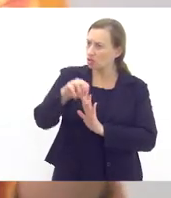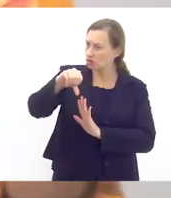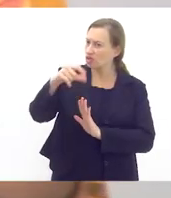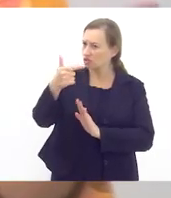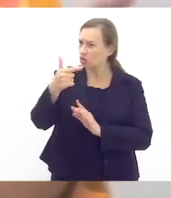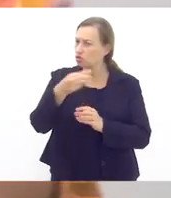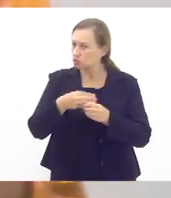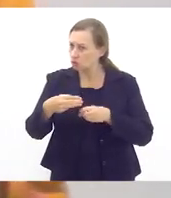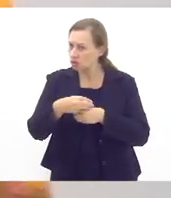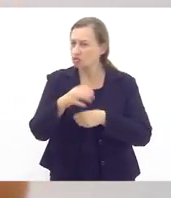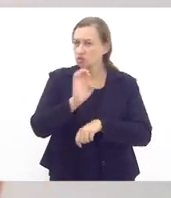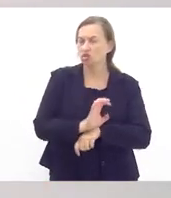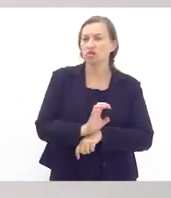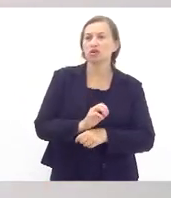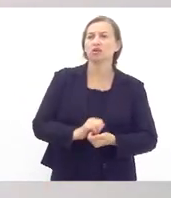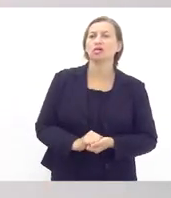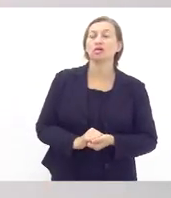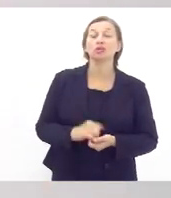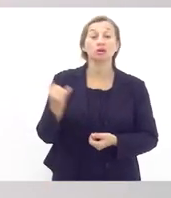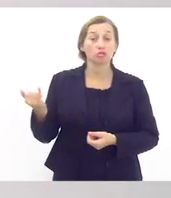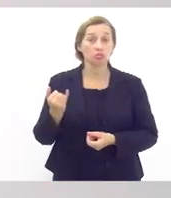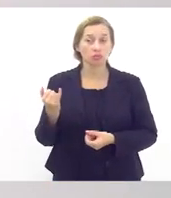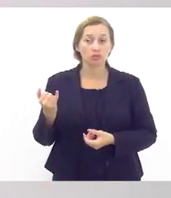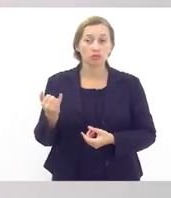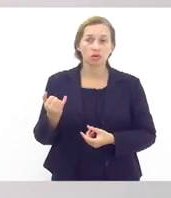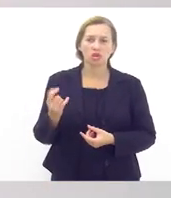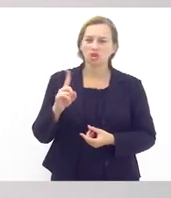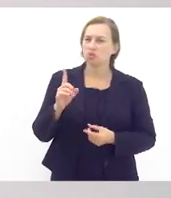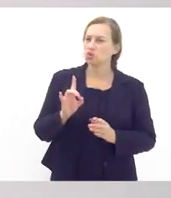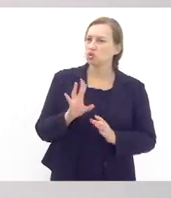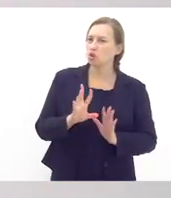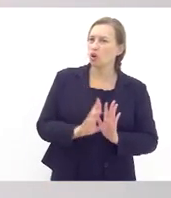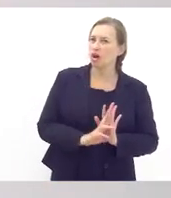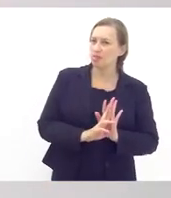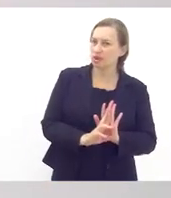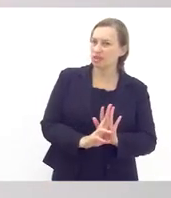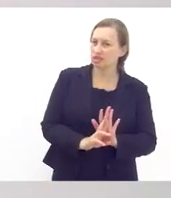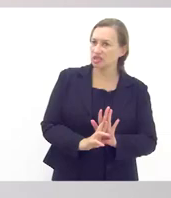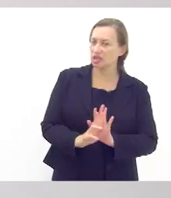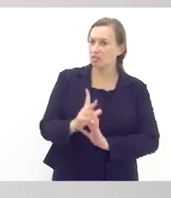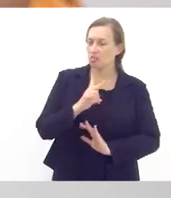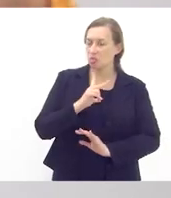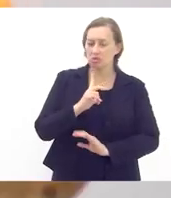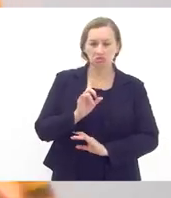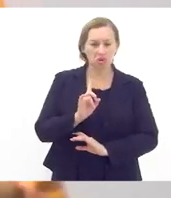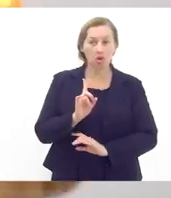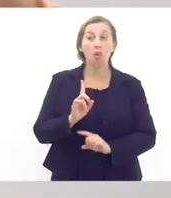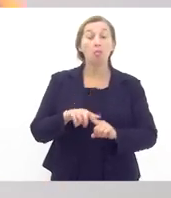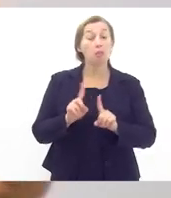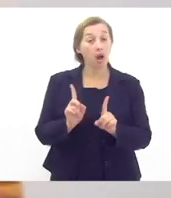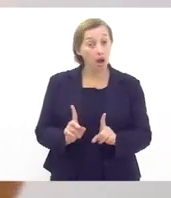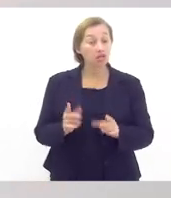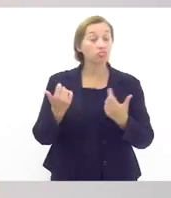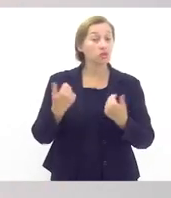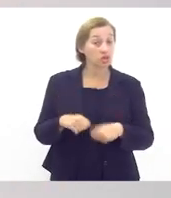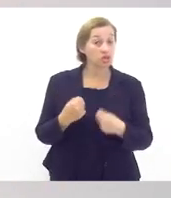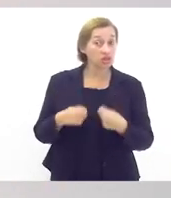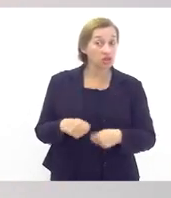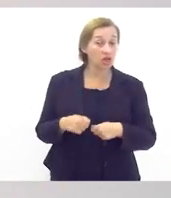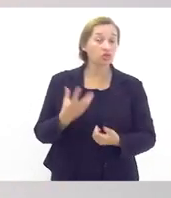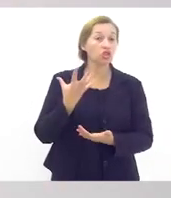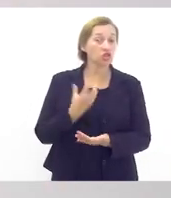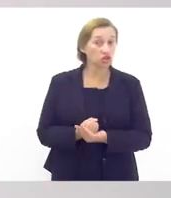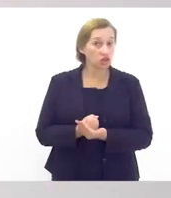92 municípios do Estado e portanto não representam só vocês não representam a si mesmo porém precisamos deixar